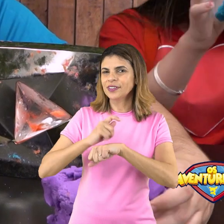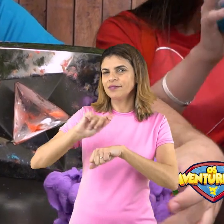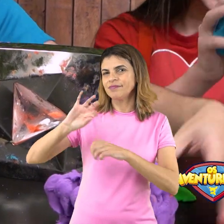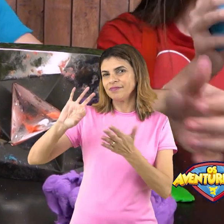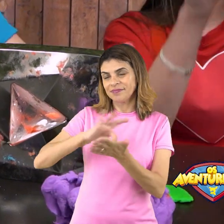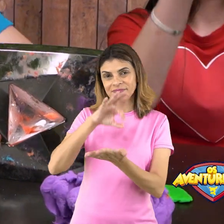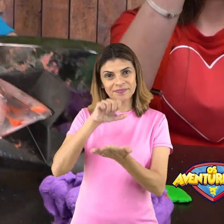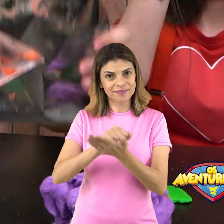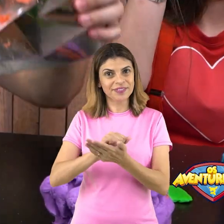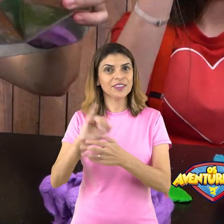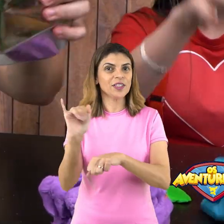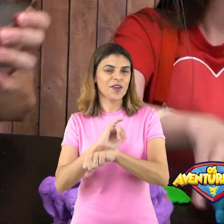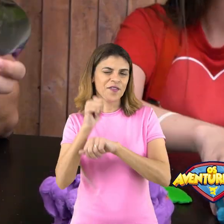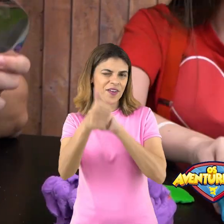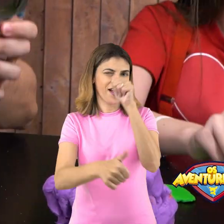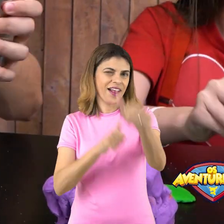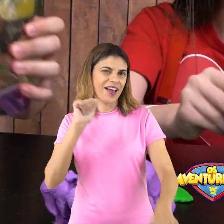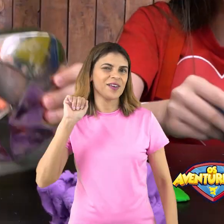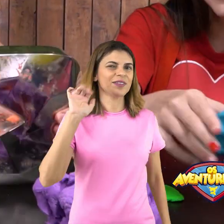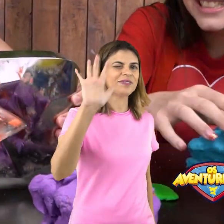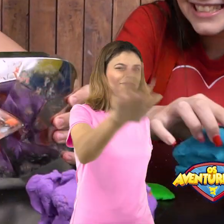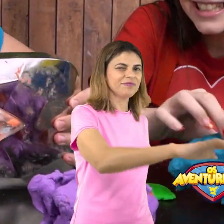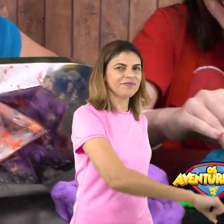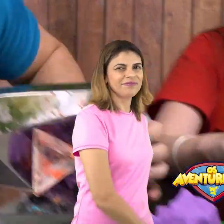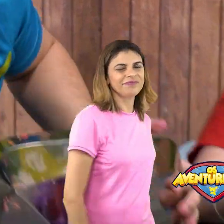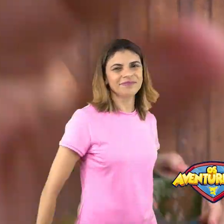aqui no canal e valeu!